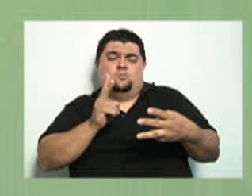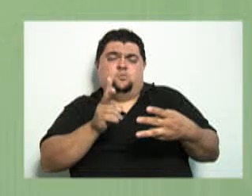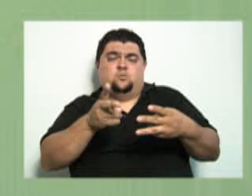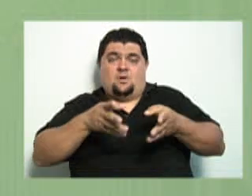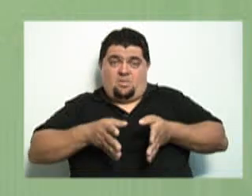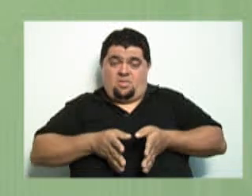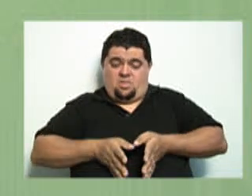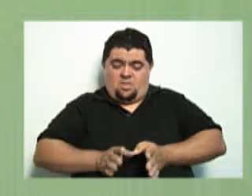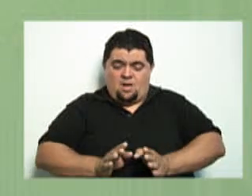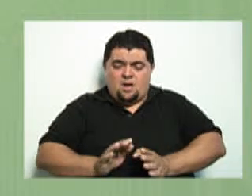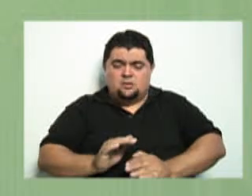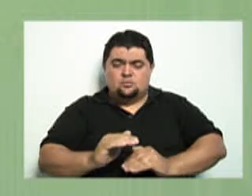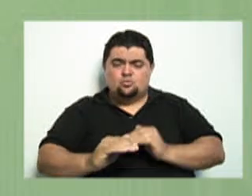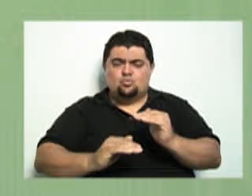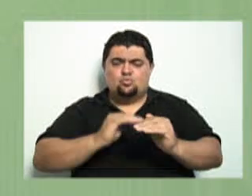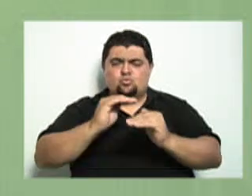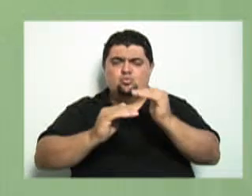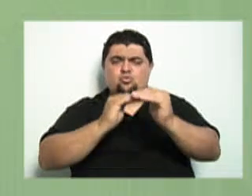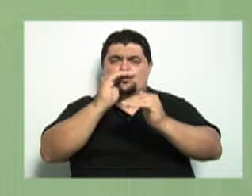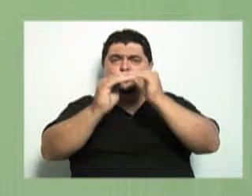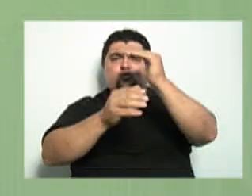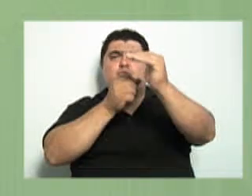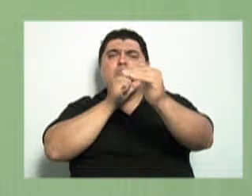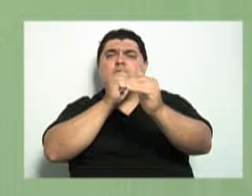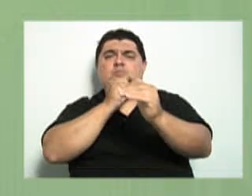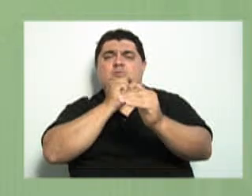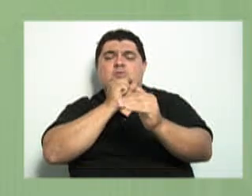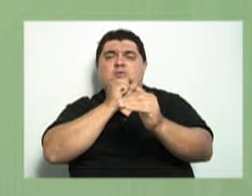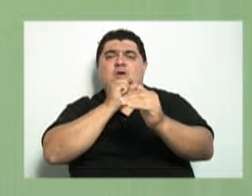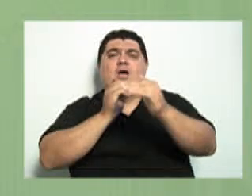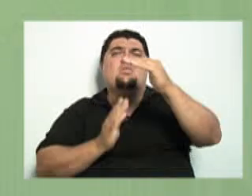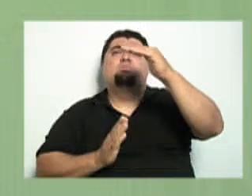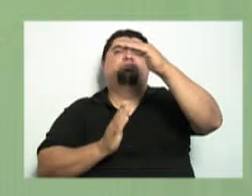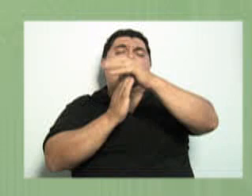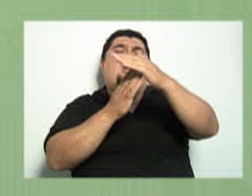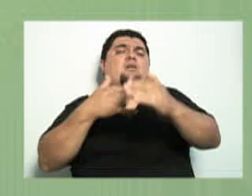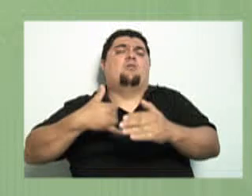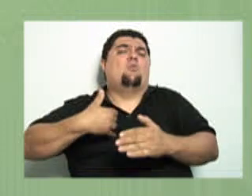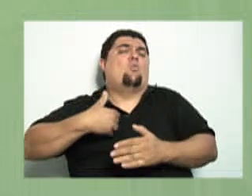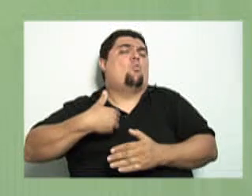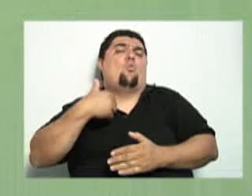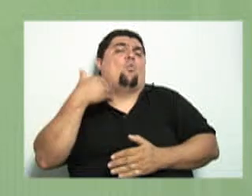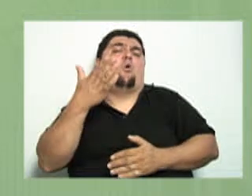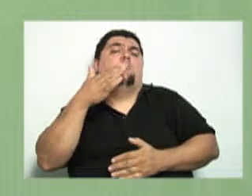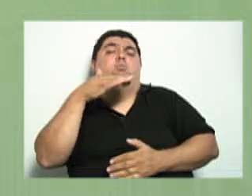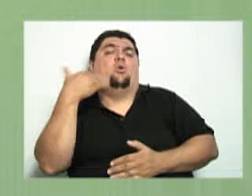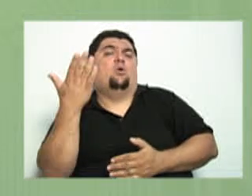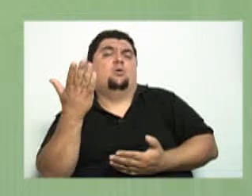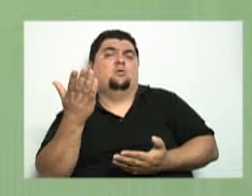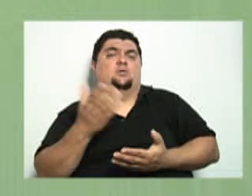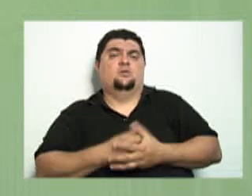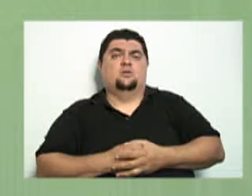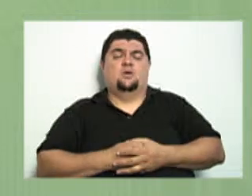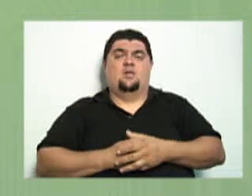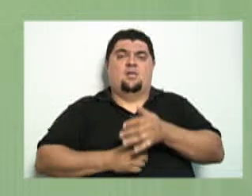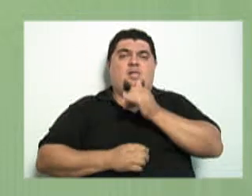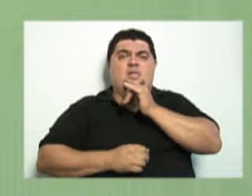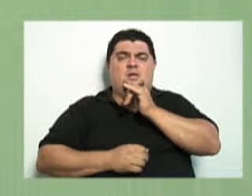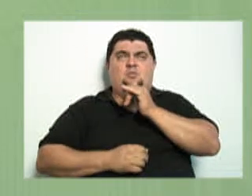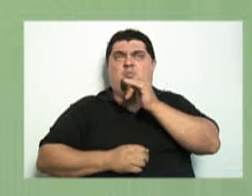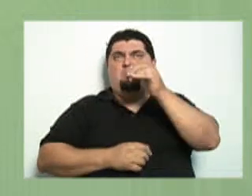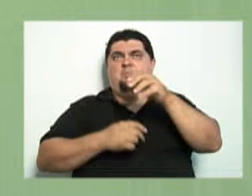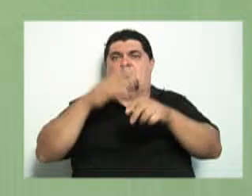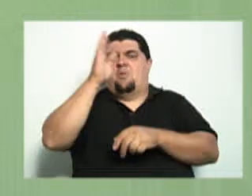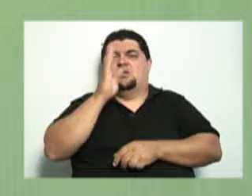nascer. Vocês já ouviram esse dado? Qual a sua expectativa de vida? Em vários locais a gente tem lançado assim, a expectativa do brasileiro subiu para, por exemplo,